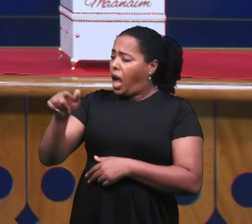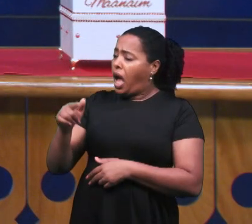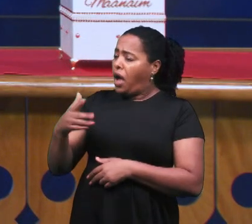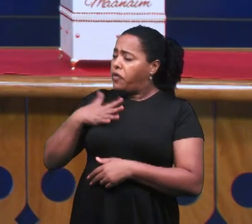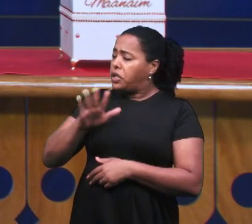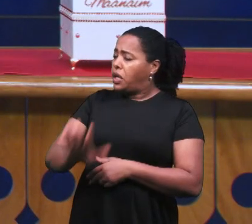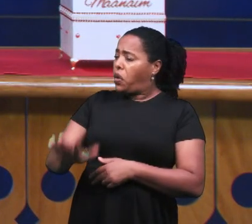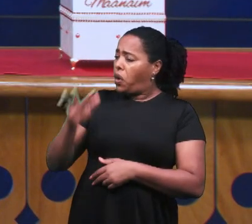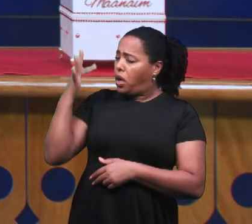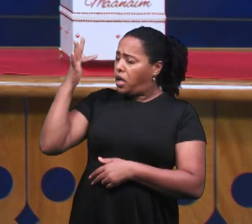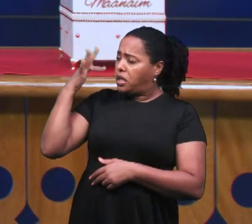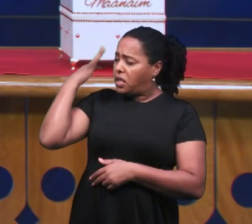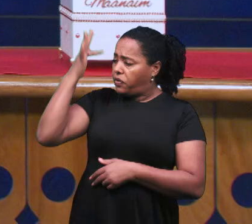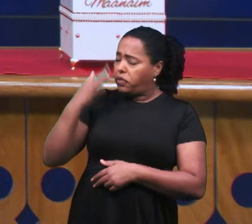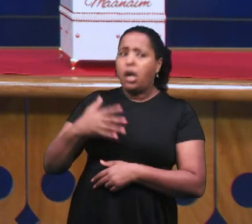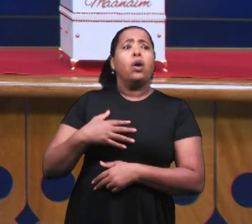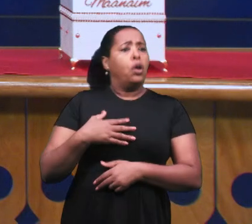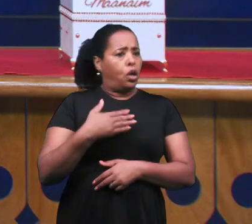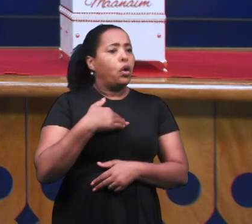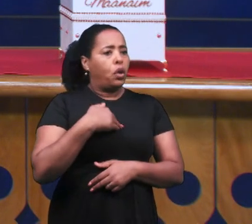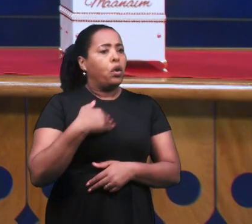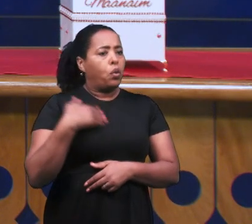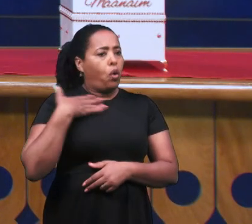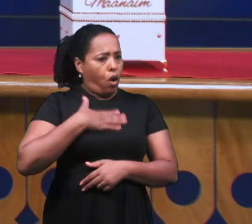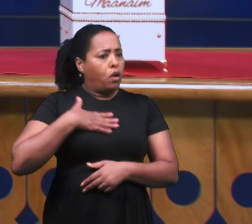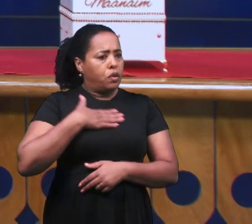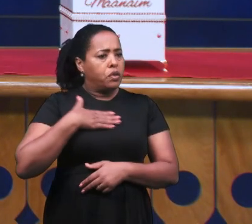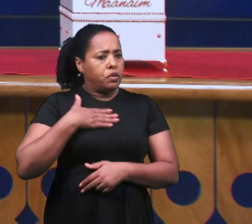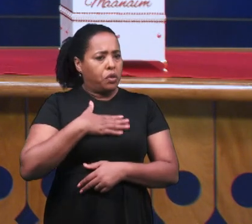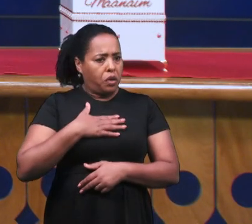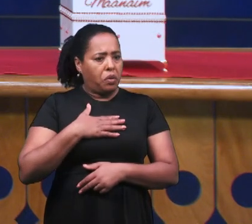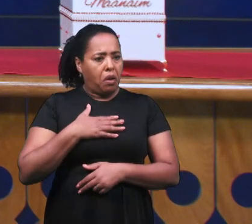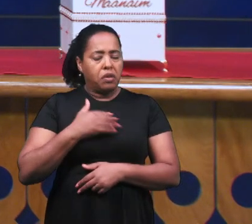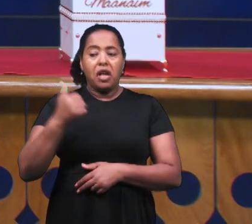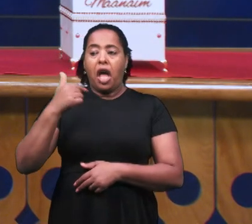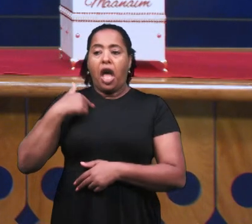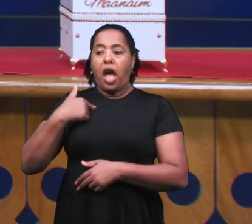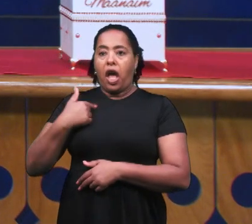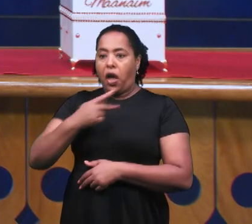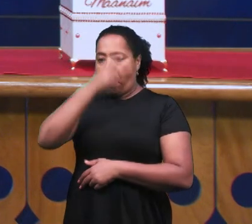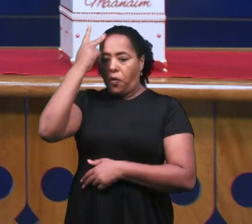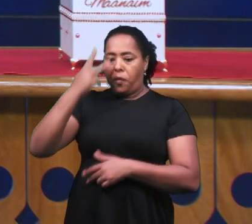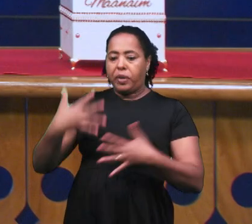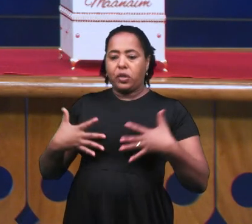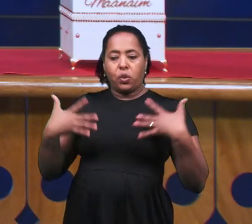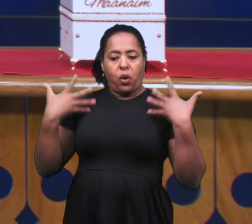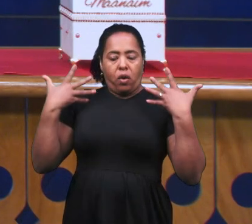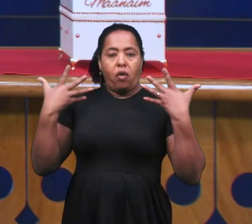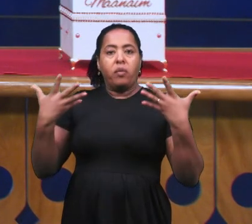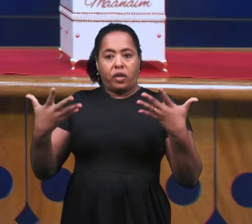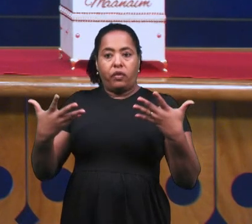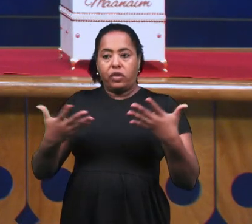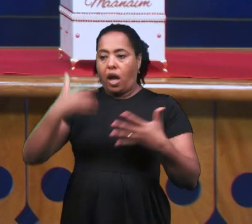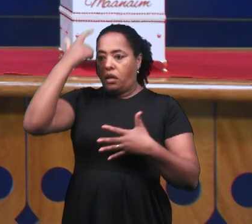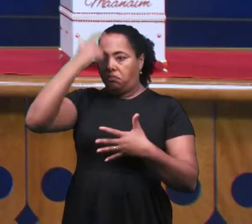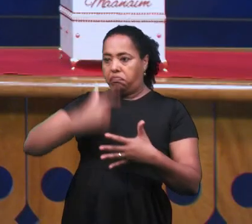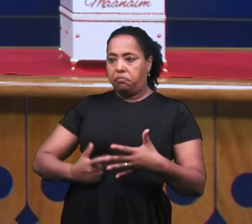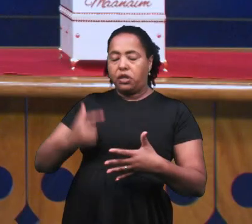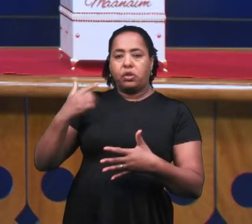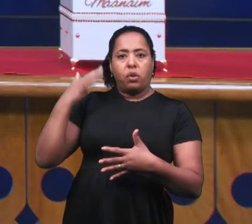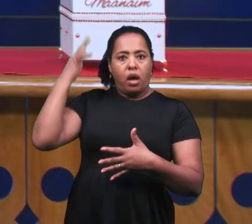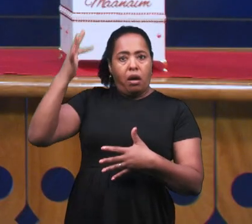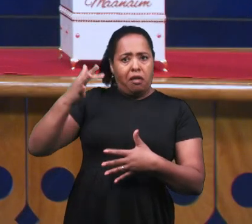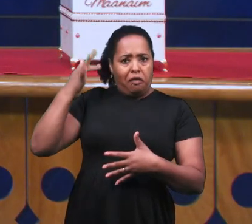Eu tanto gosto de filosofia que eu tenho uma homenagem, né, como filósofo, como que eu não sou,